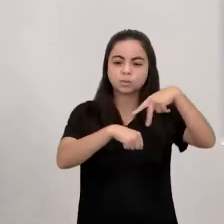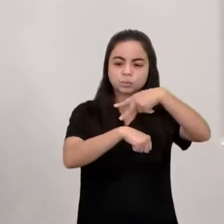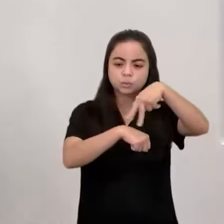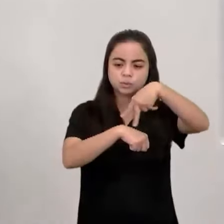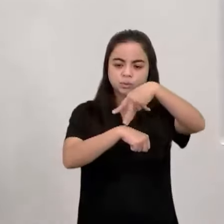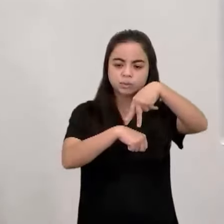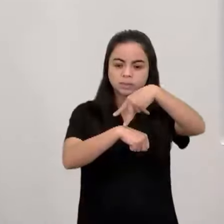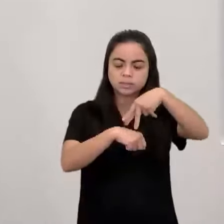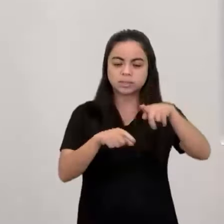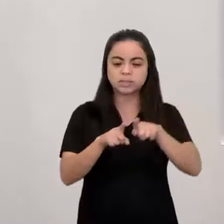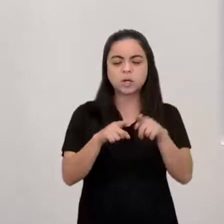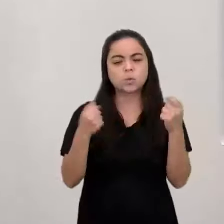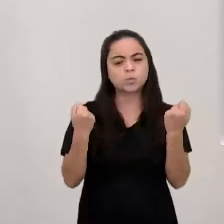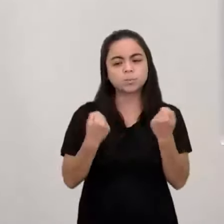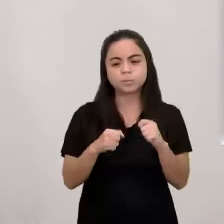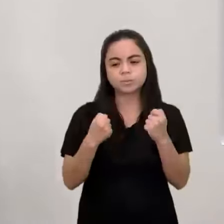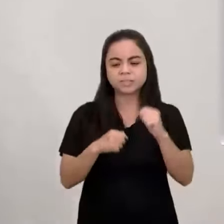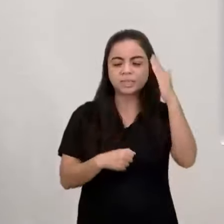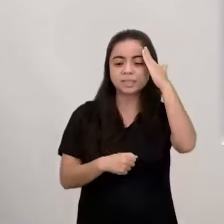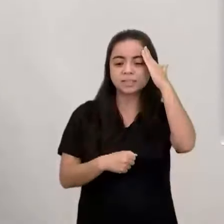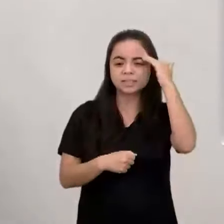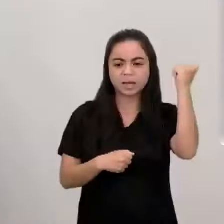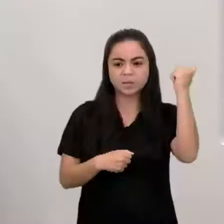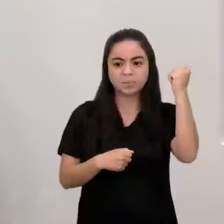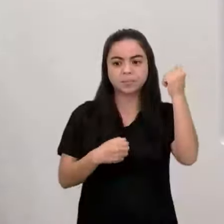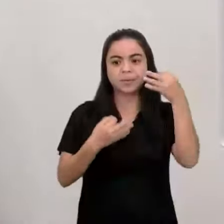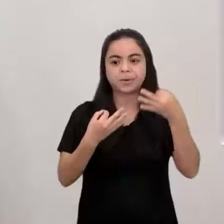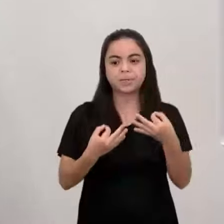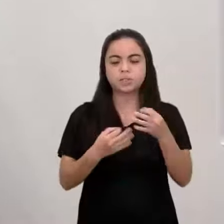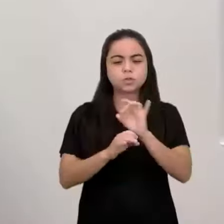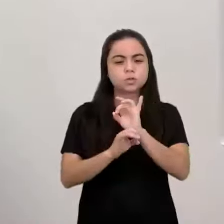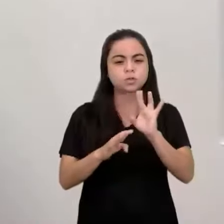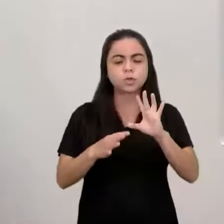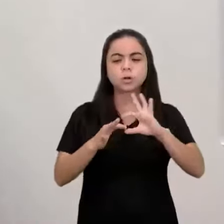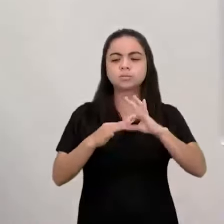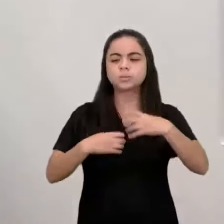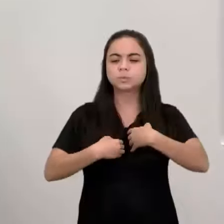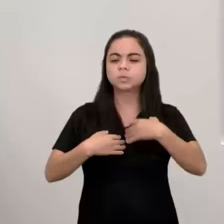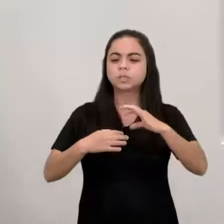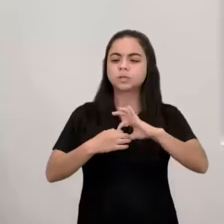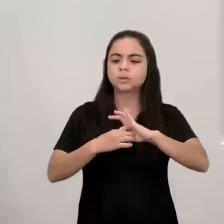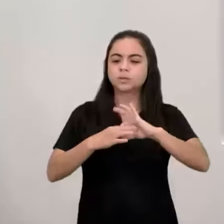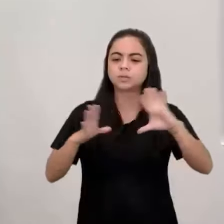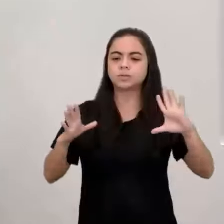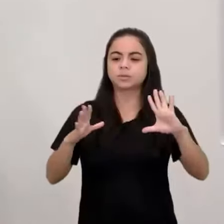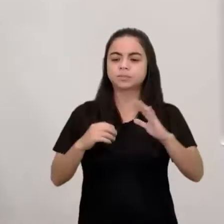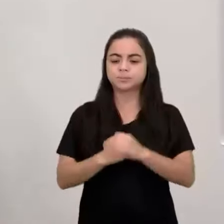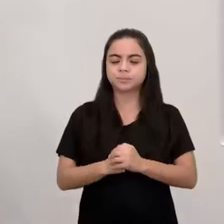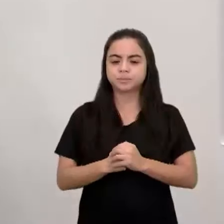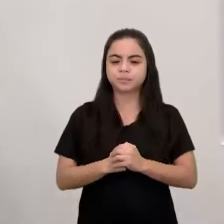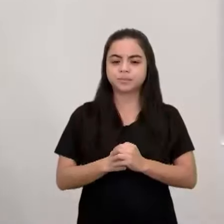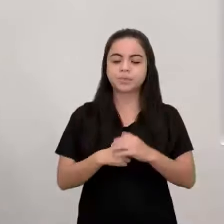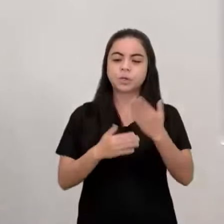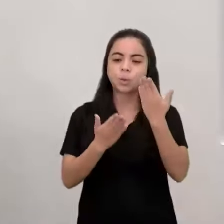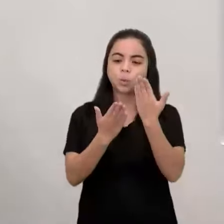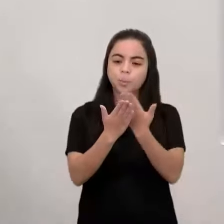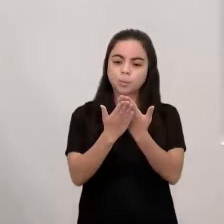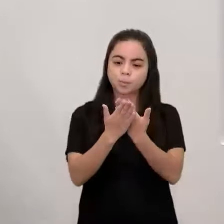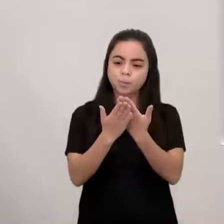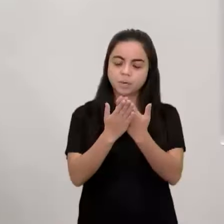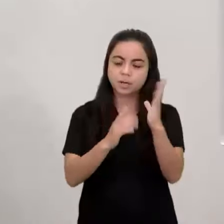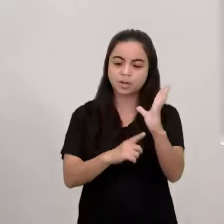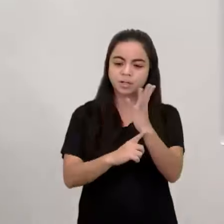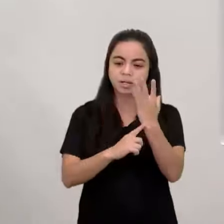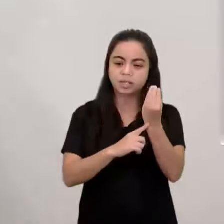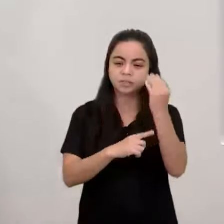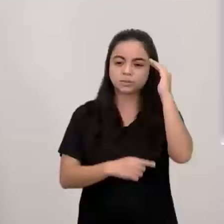dança e que não precisa saber muito, basta ter boa vontade e disposição. Nós vamos passar um trechinho de uma aula de arte e vocês